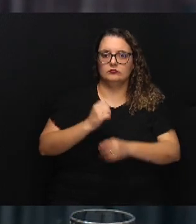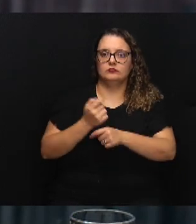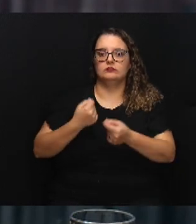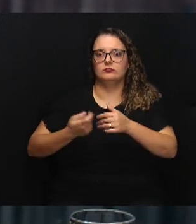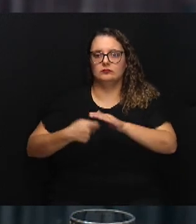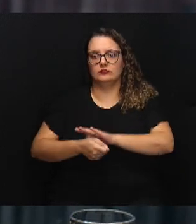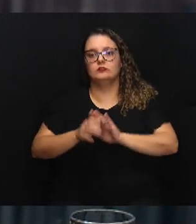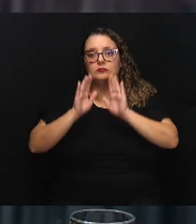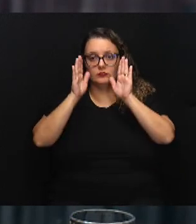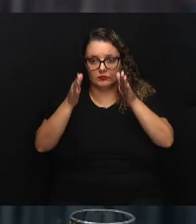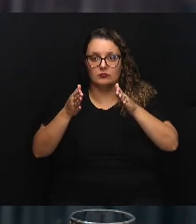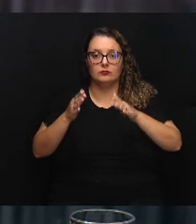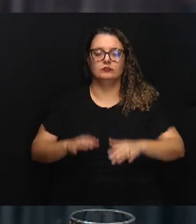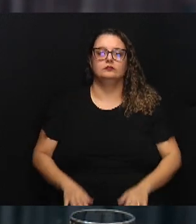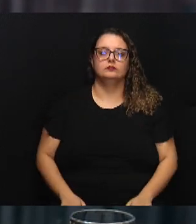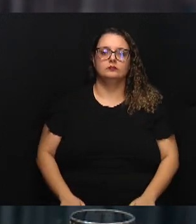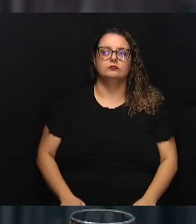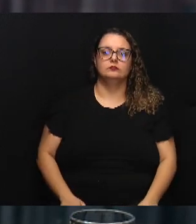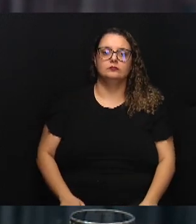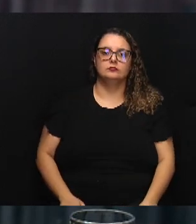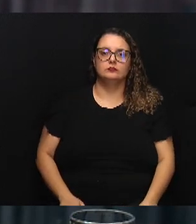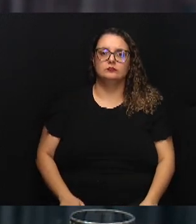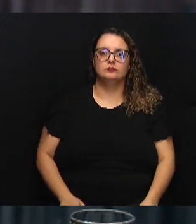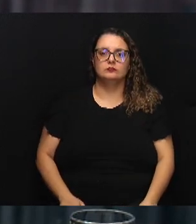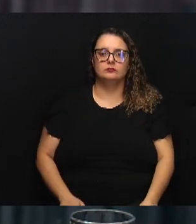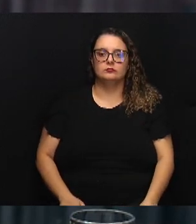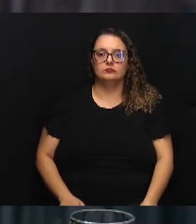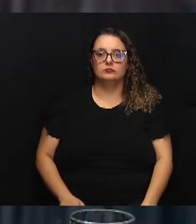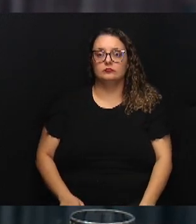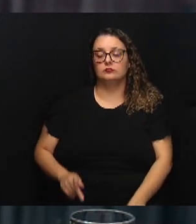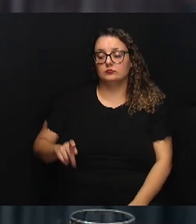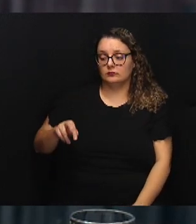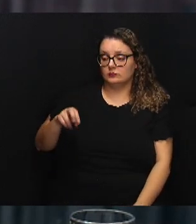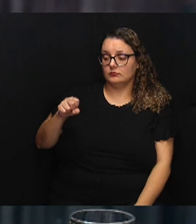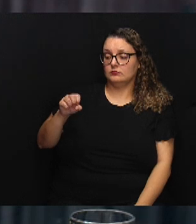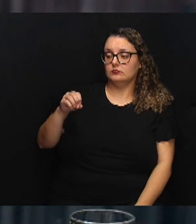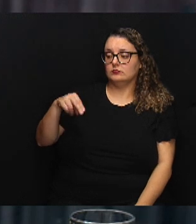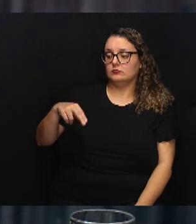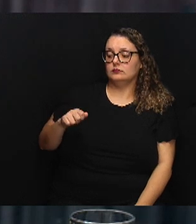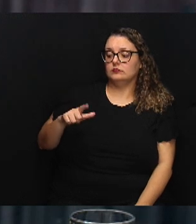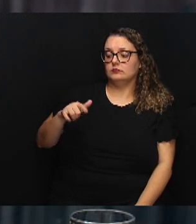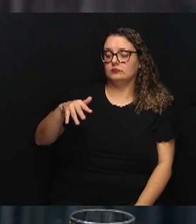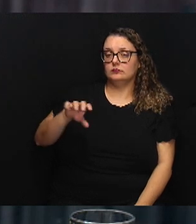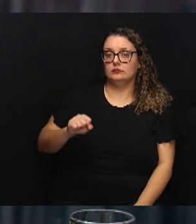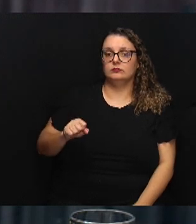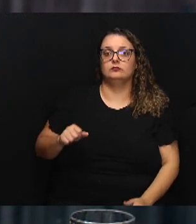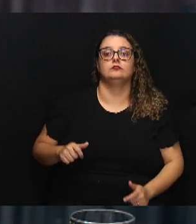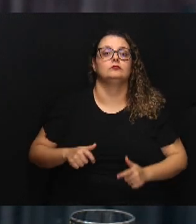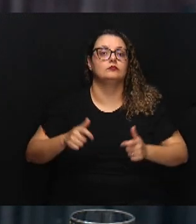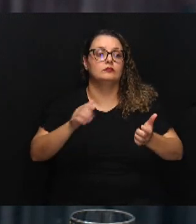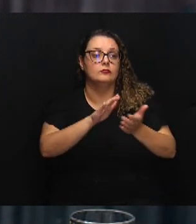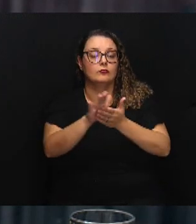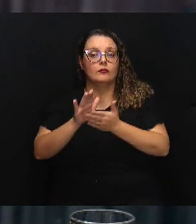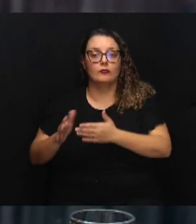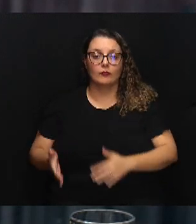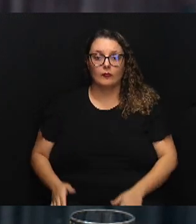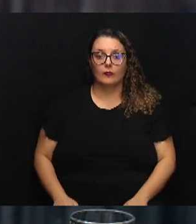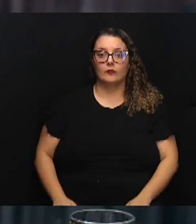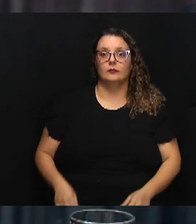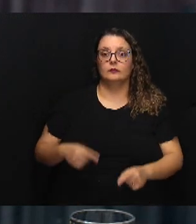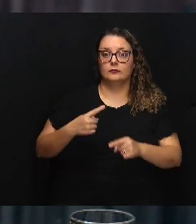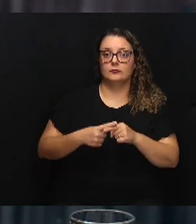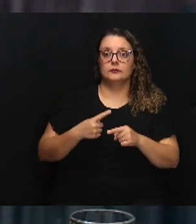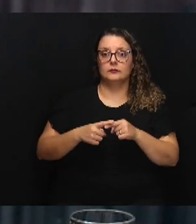é focado nisso, né? Hoje, a personalização trouxe um aumento do custo, porque a gente deixa